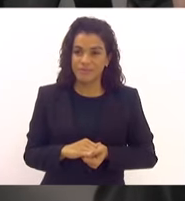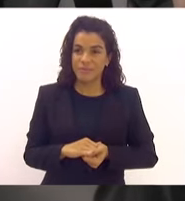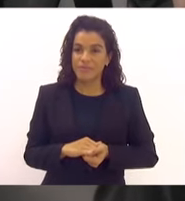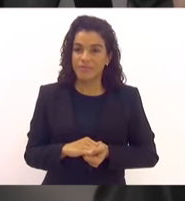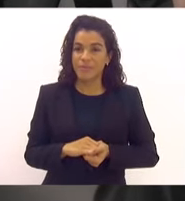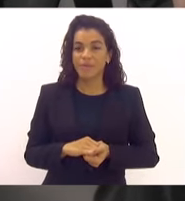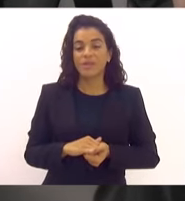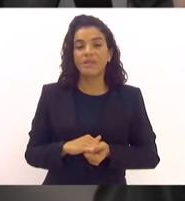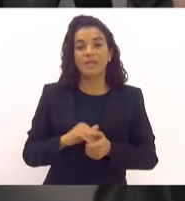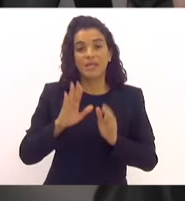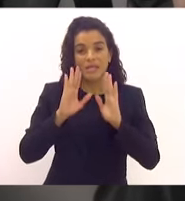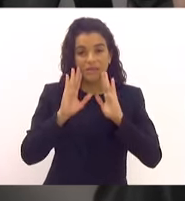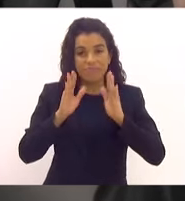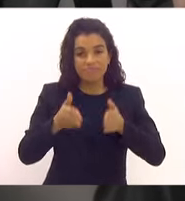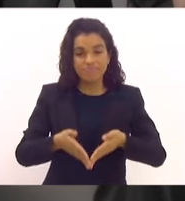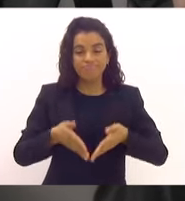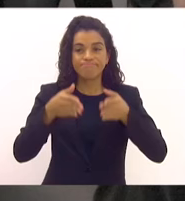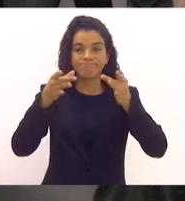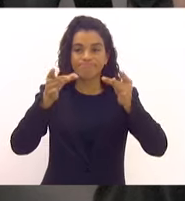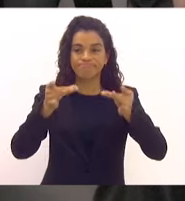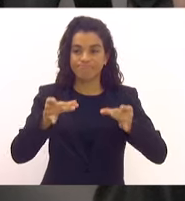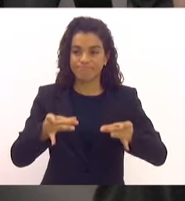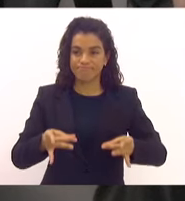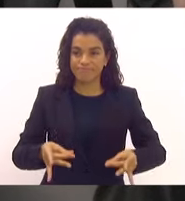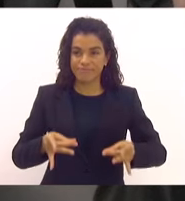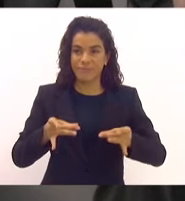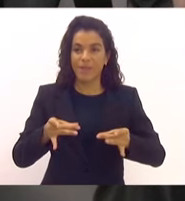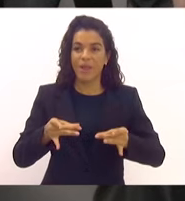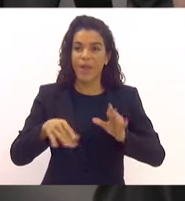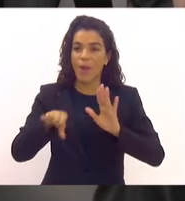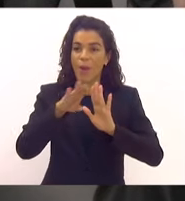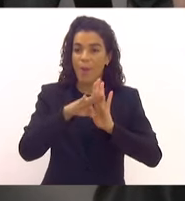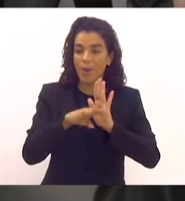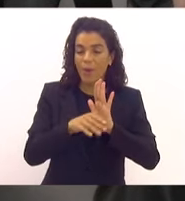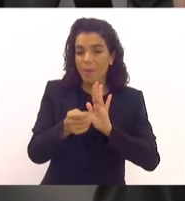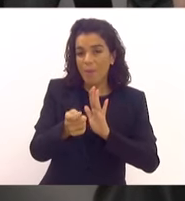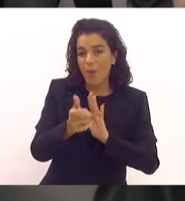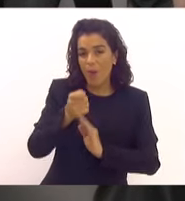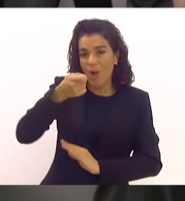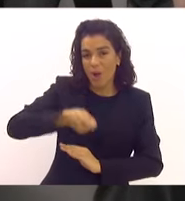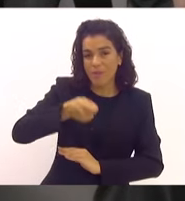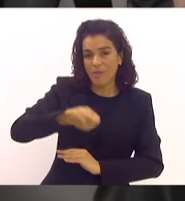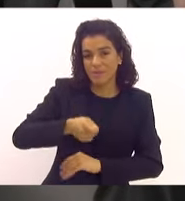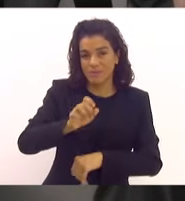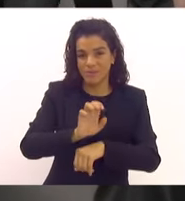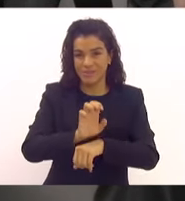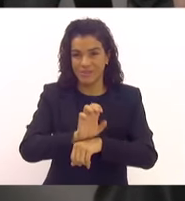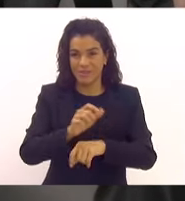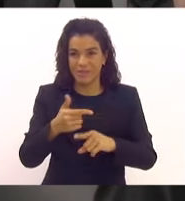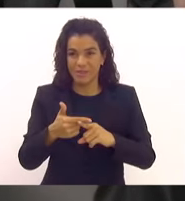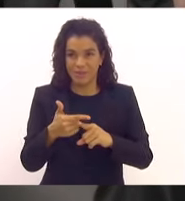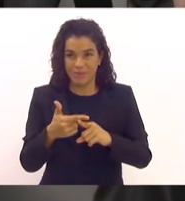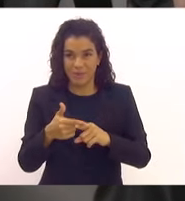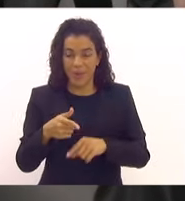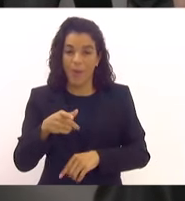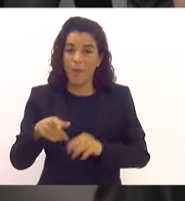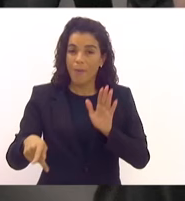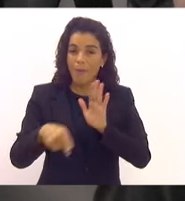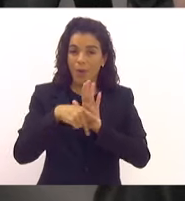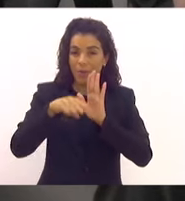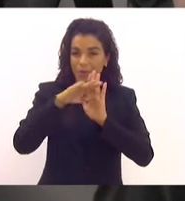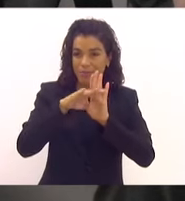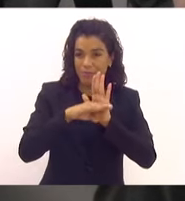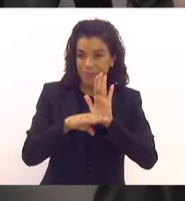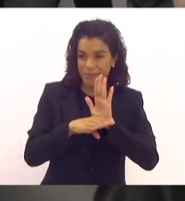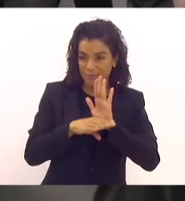que, nesse caso em especial, seria um programa de poucas obrigações para o governo do Estado, porque ele o próprio programa fala